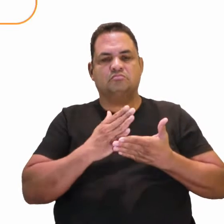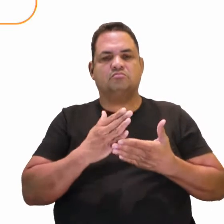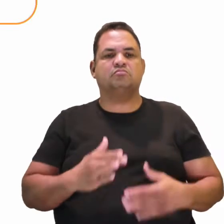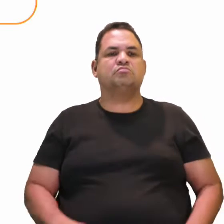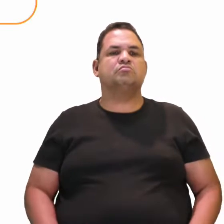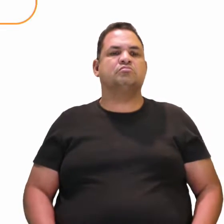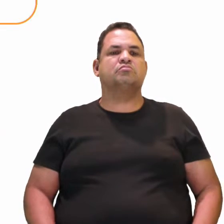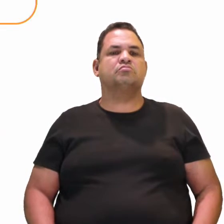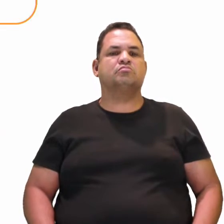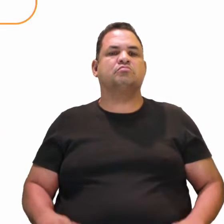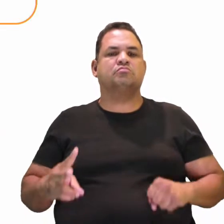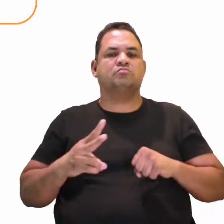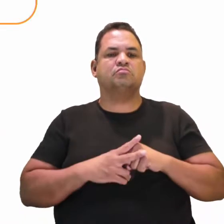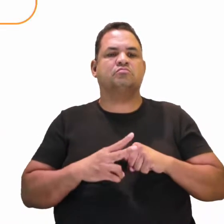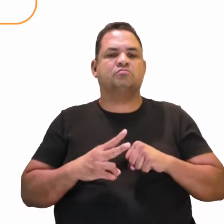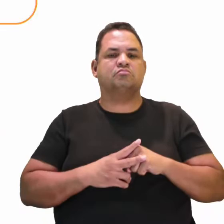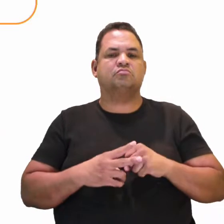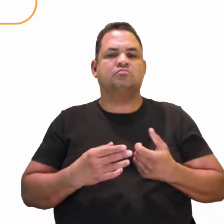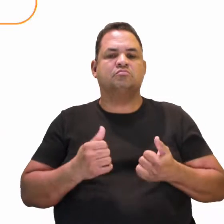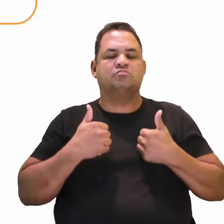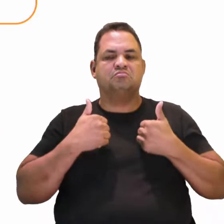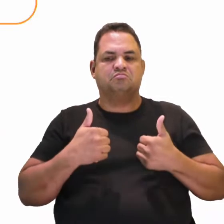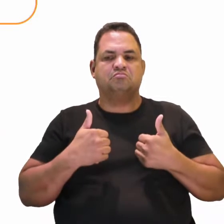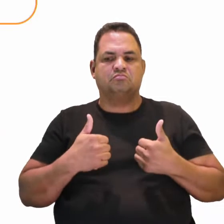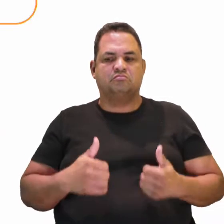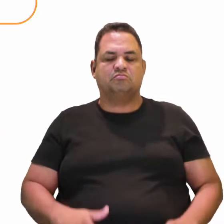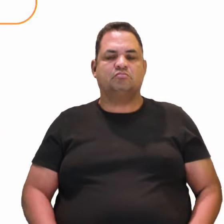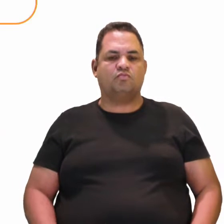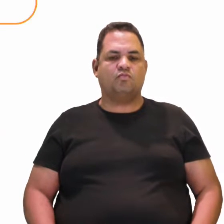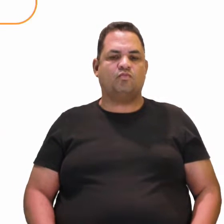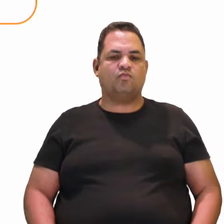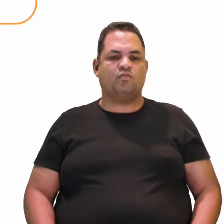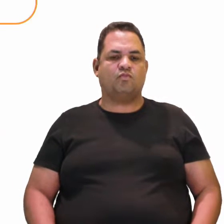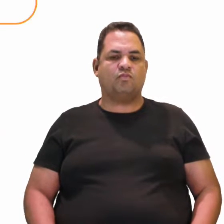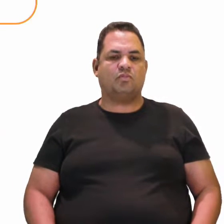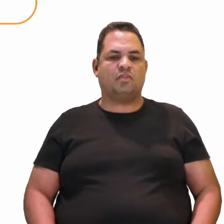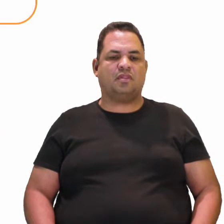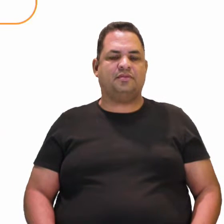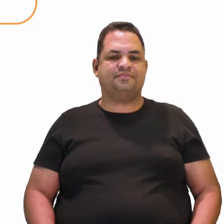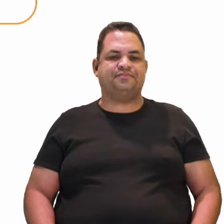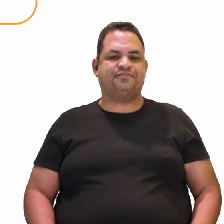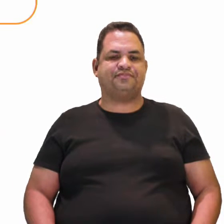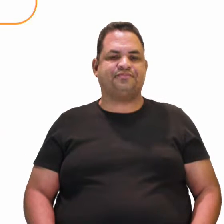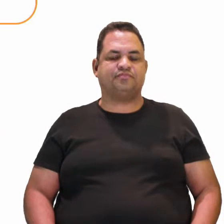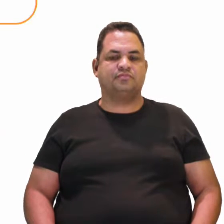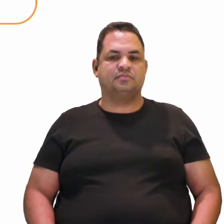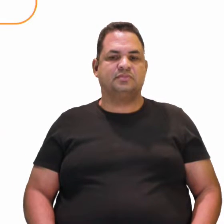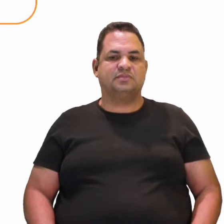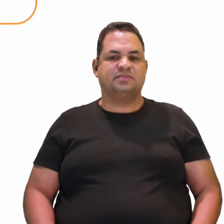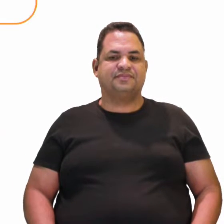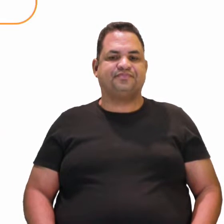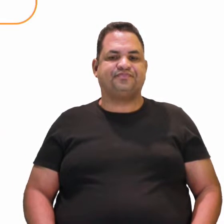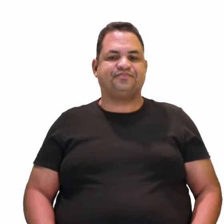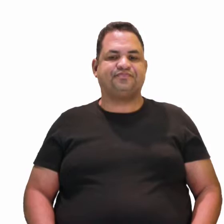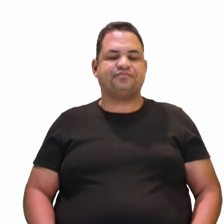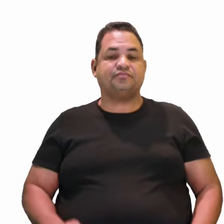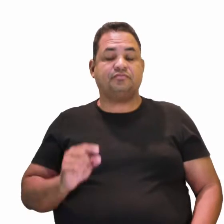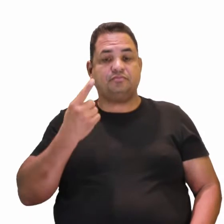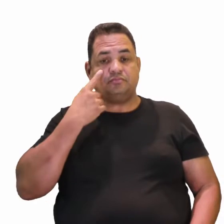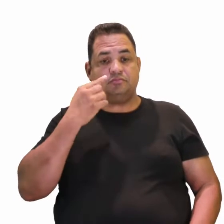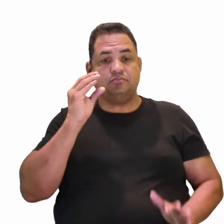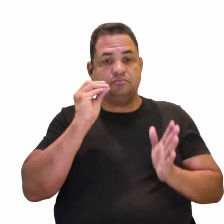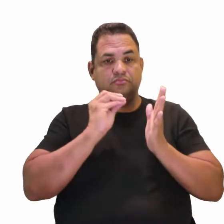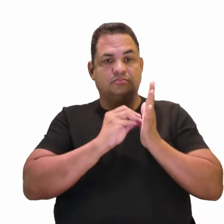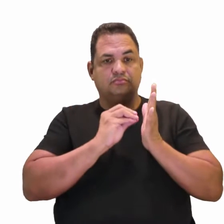com verbos, beleza? E aí, você iria completar